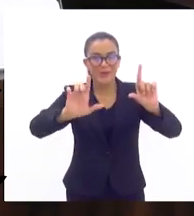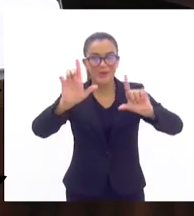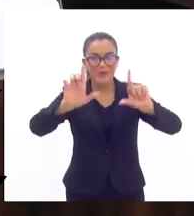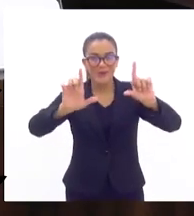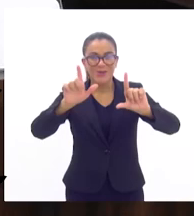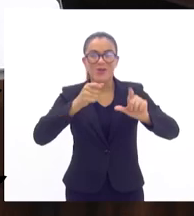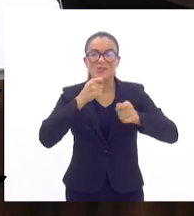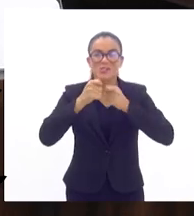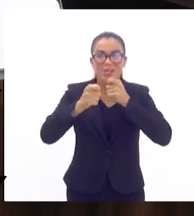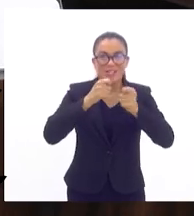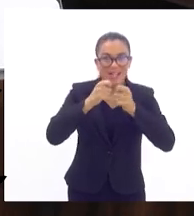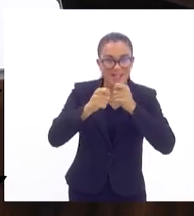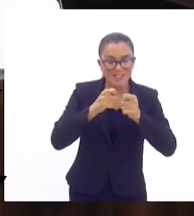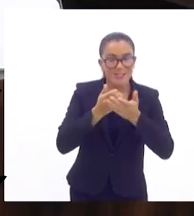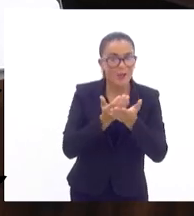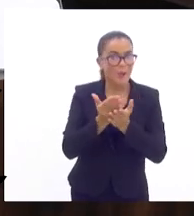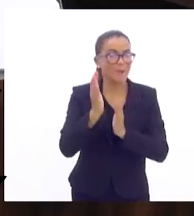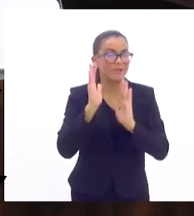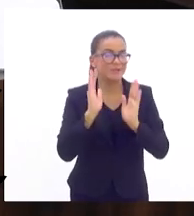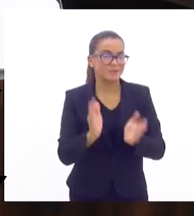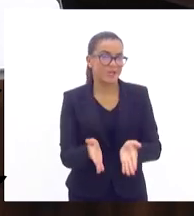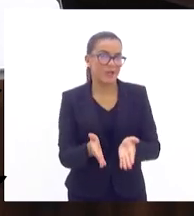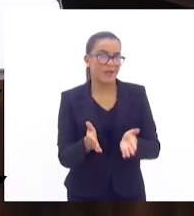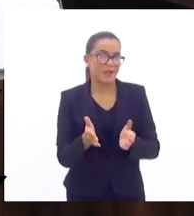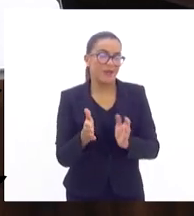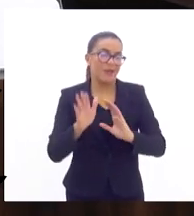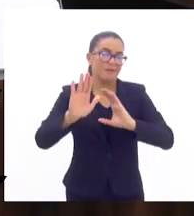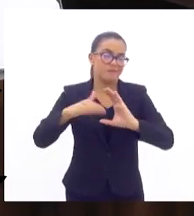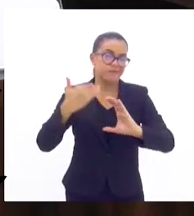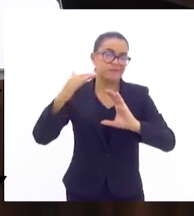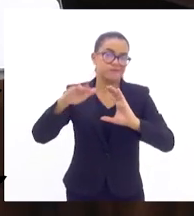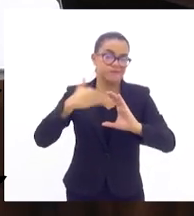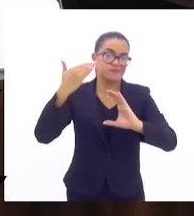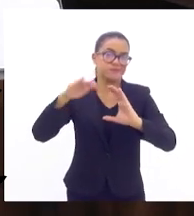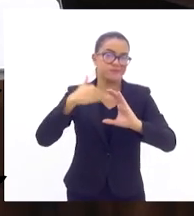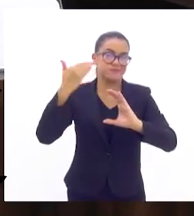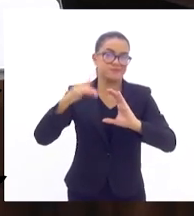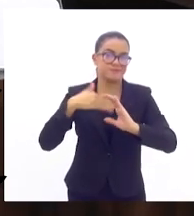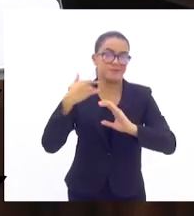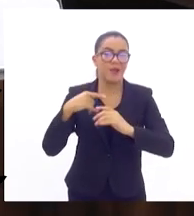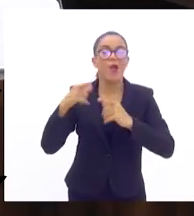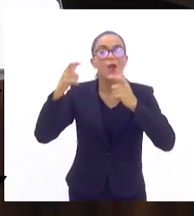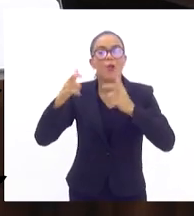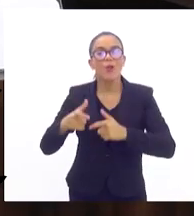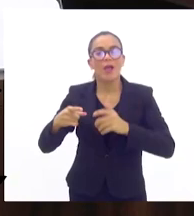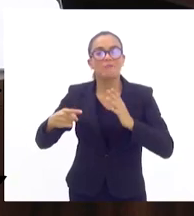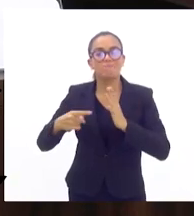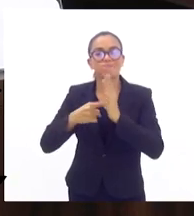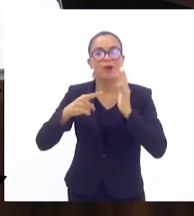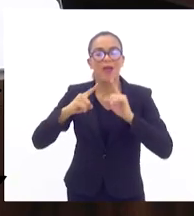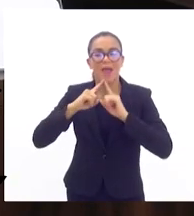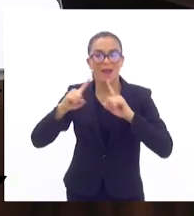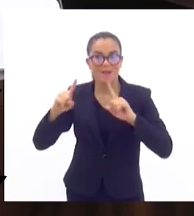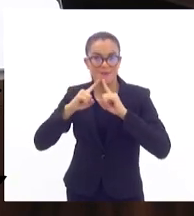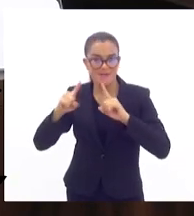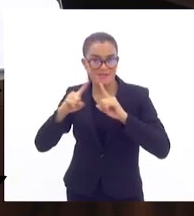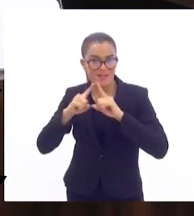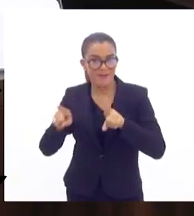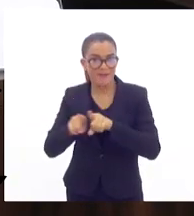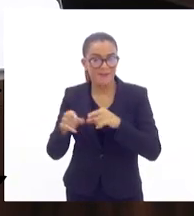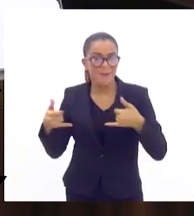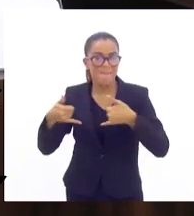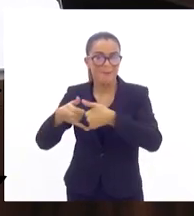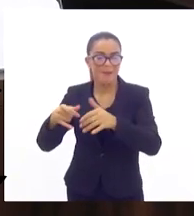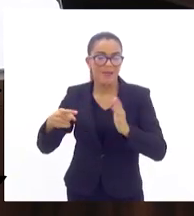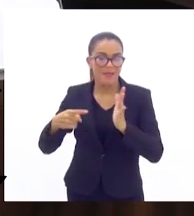Fachel, depois essas coisas, essas demandas acabam chegando, às vezes chegam pela nossa ouvidoria, mas elas precisam chegar e a gente sempre parte